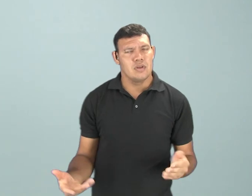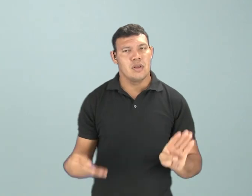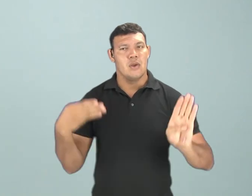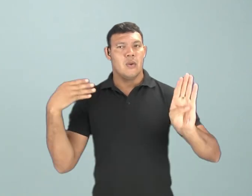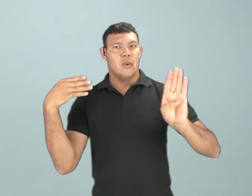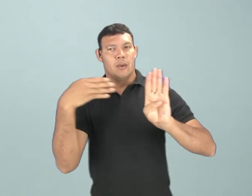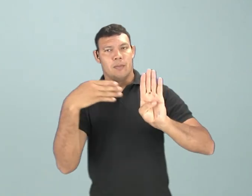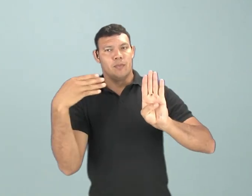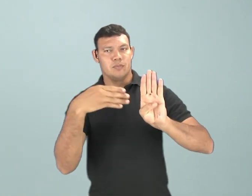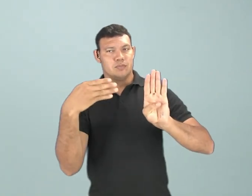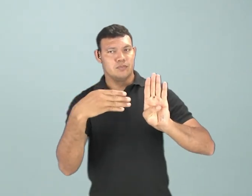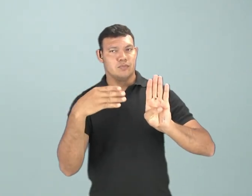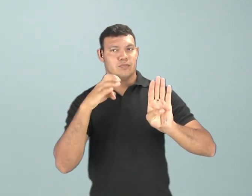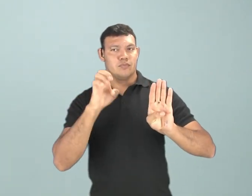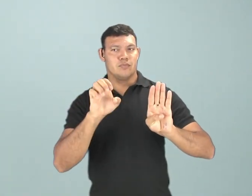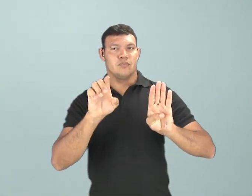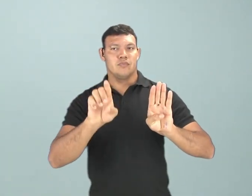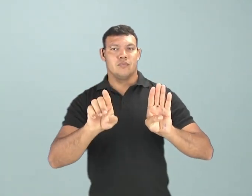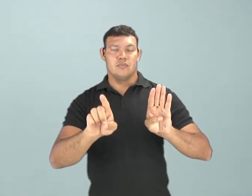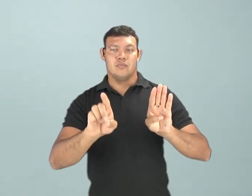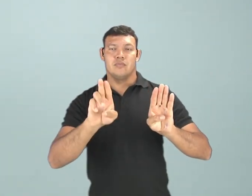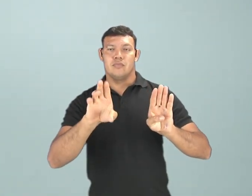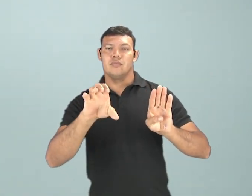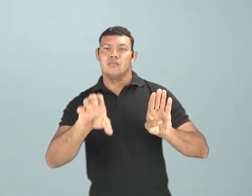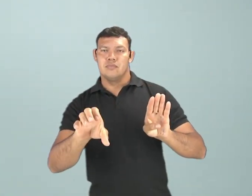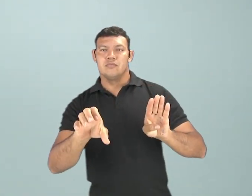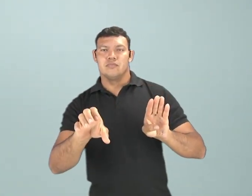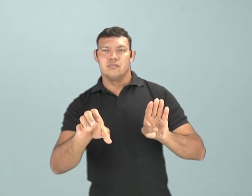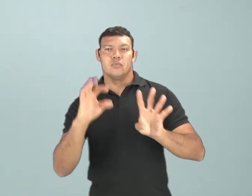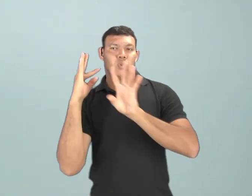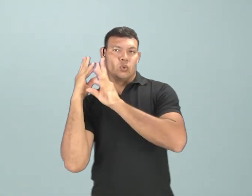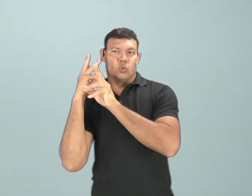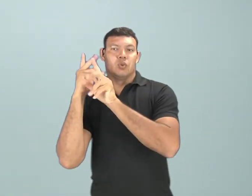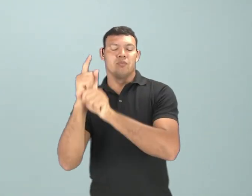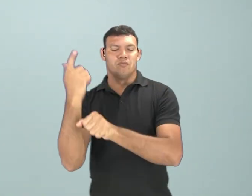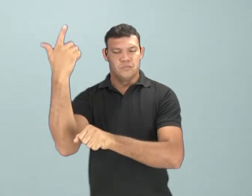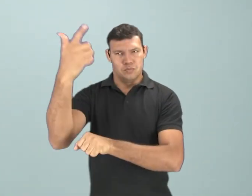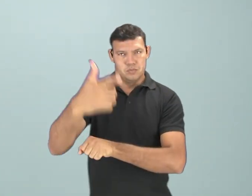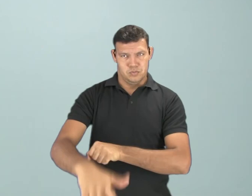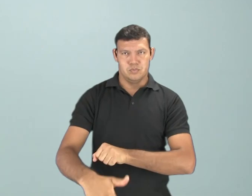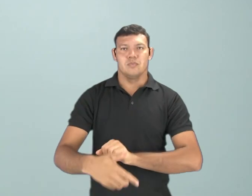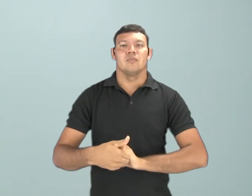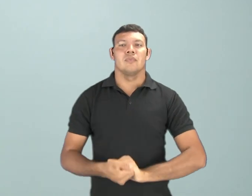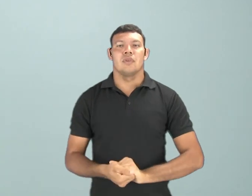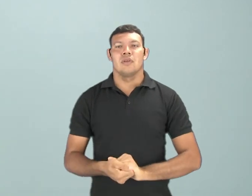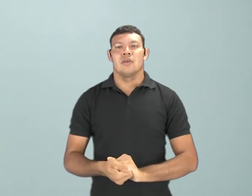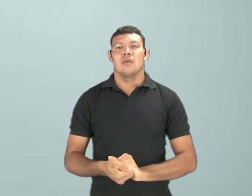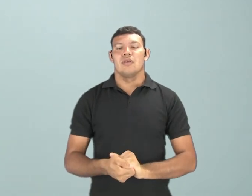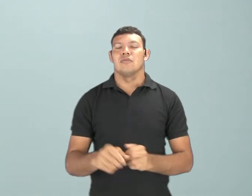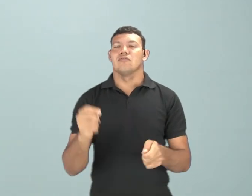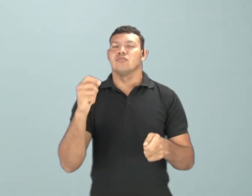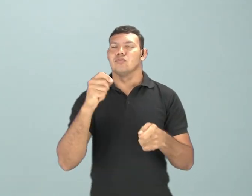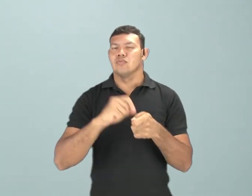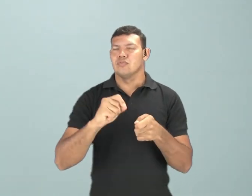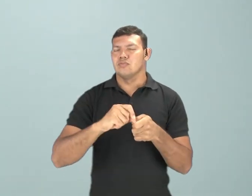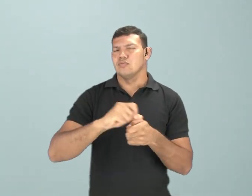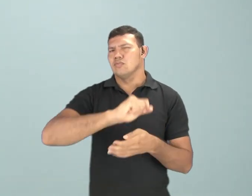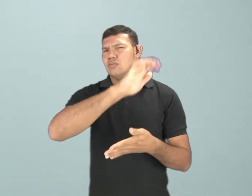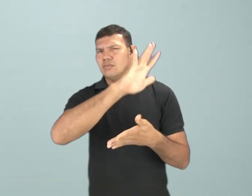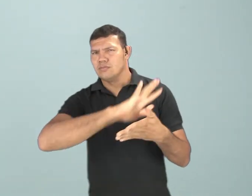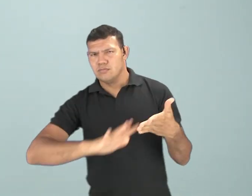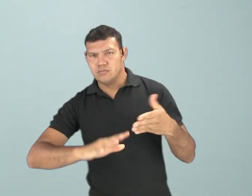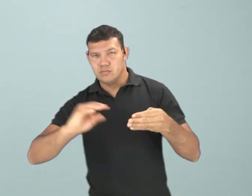sendo assim consulte a plataforma educ né é reveja essa aula mais uma vez